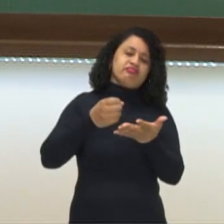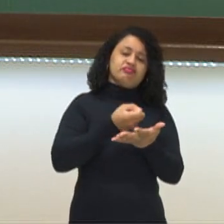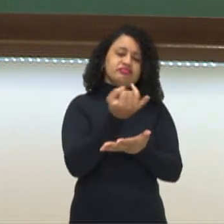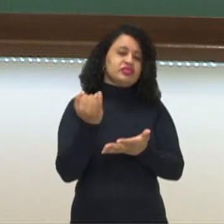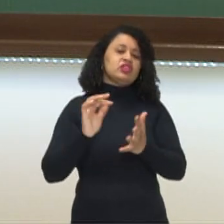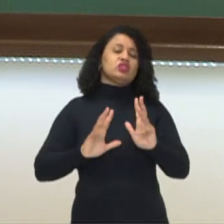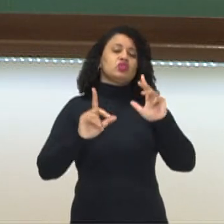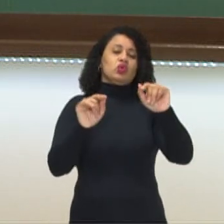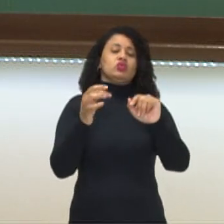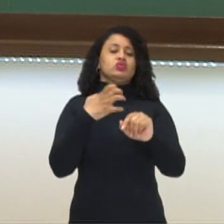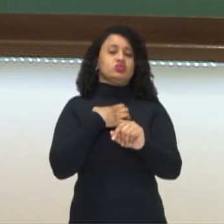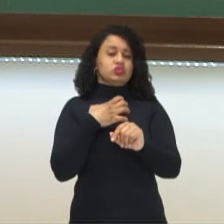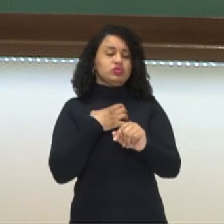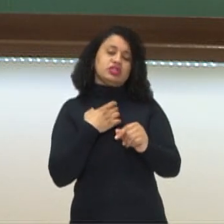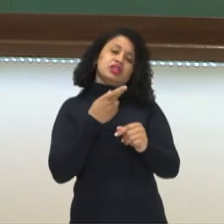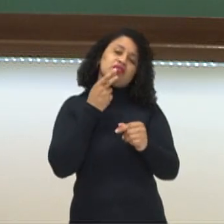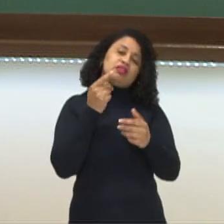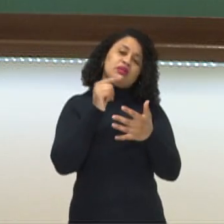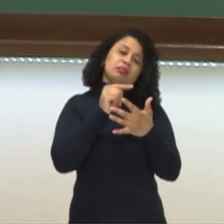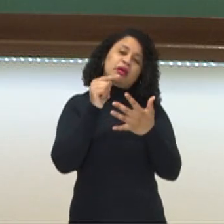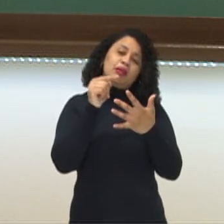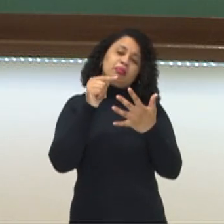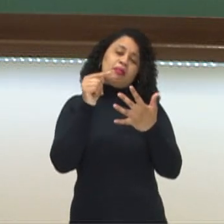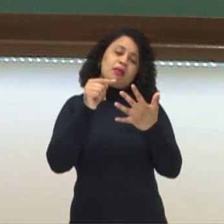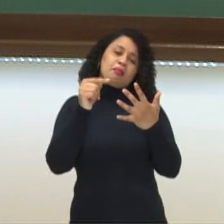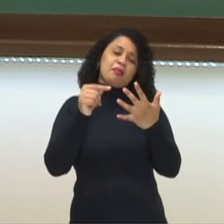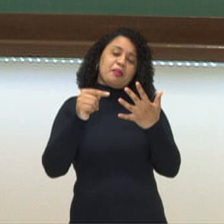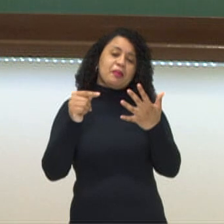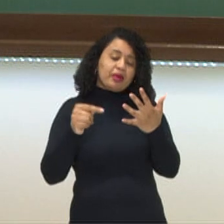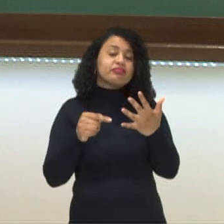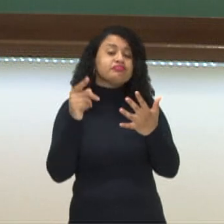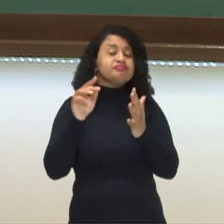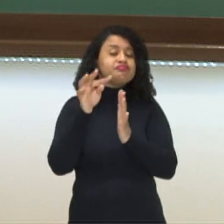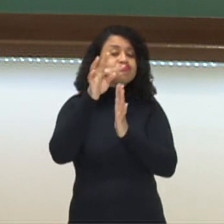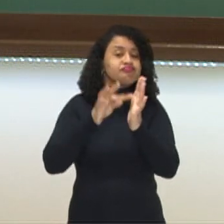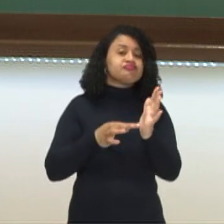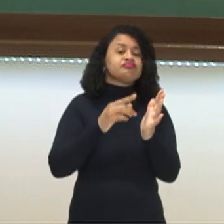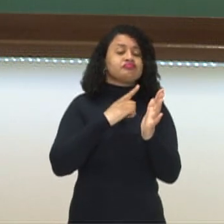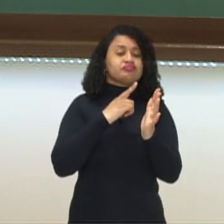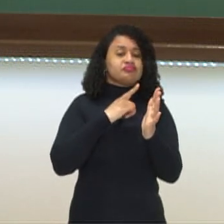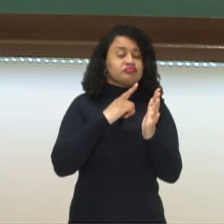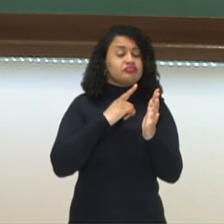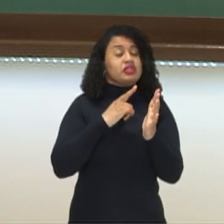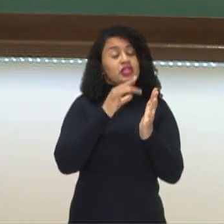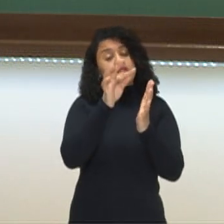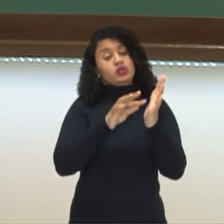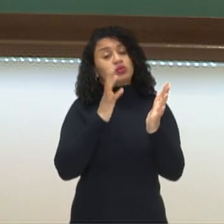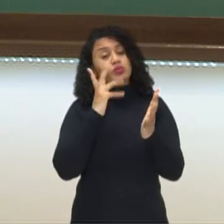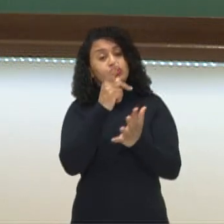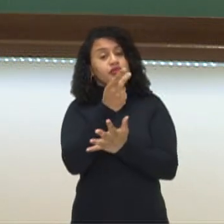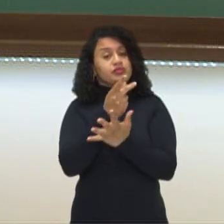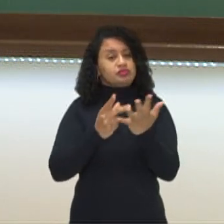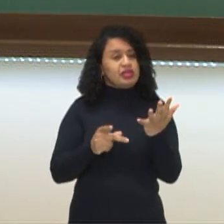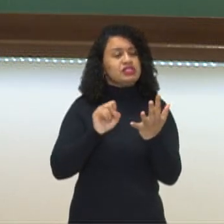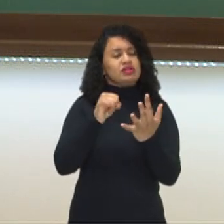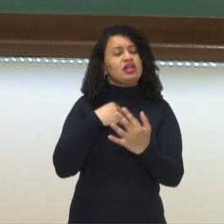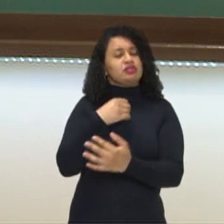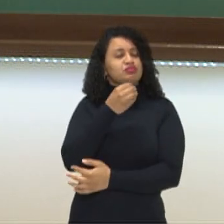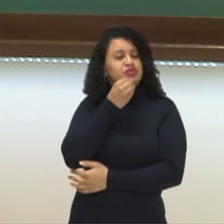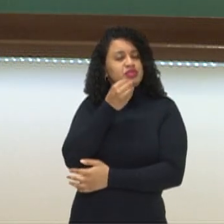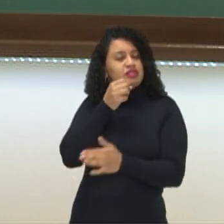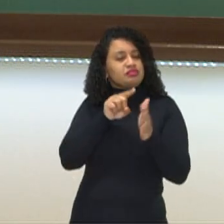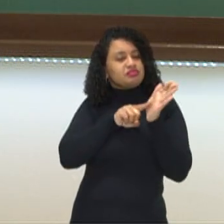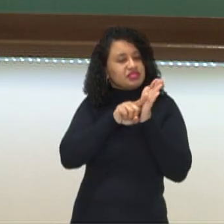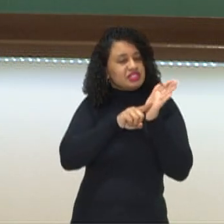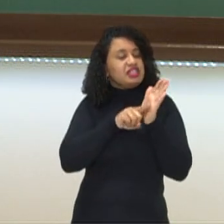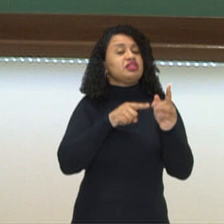todos os jeitos, e ele vai citando e falando nesse texto, né, muito bonito, muito poético. Se tiverem oportunidade,